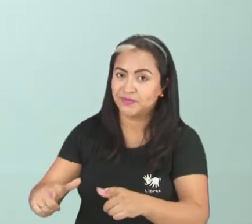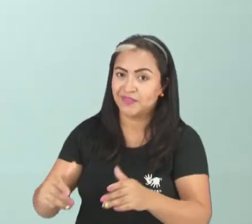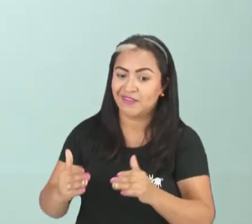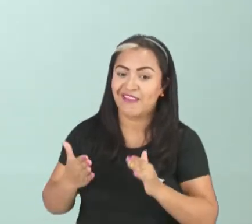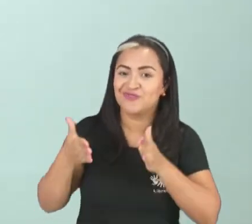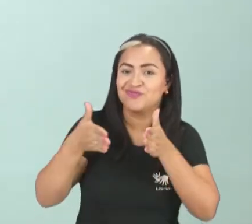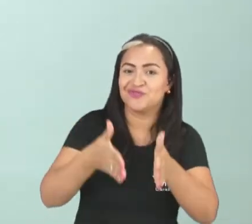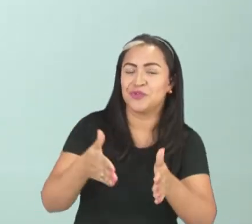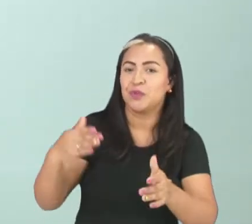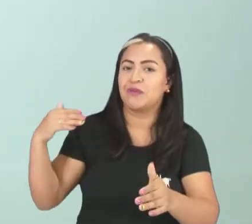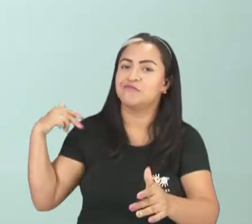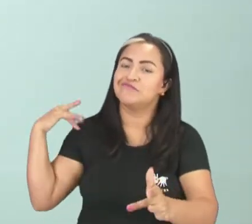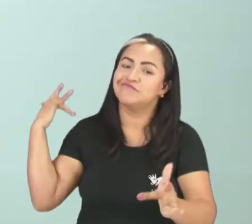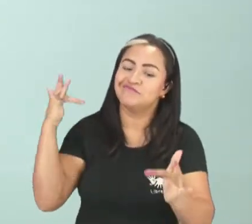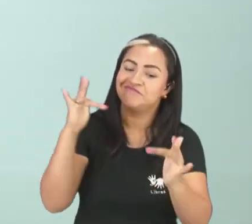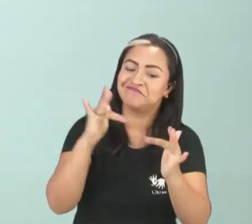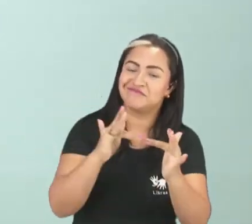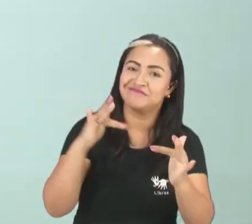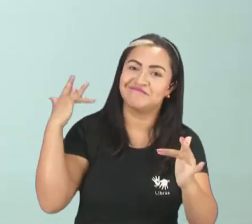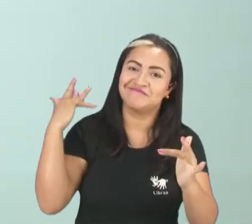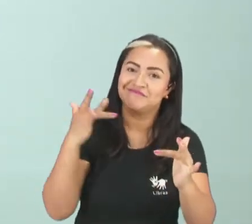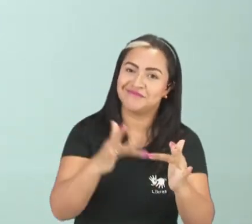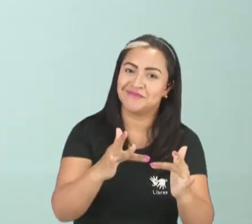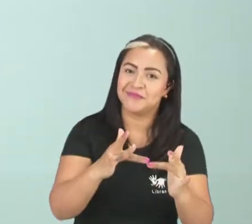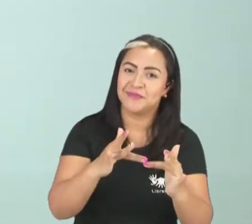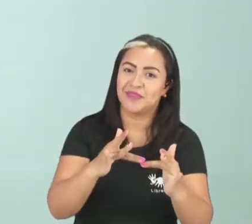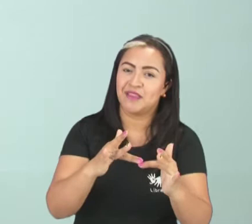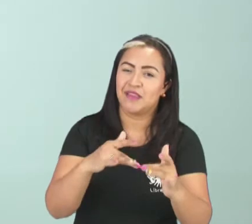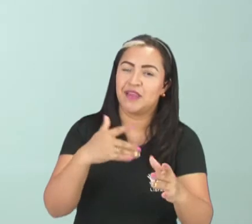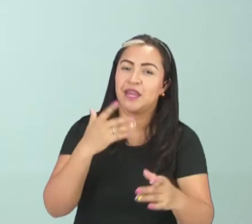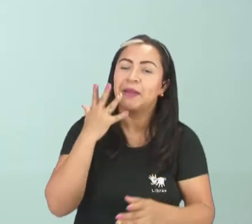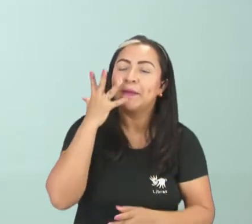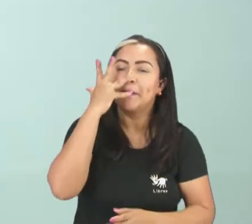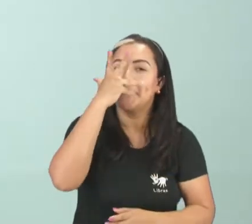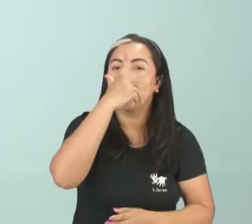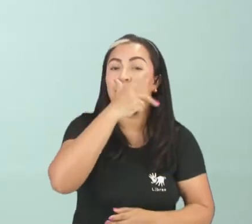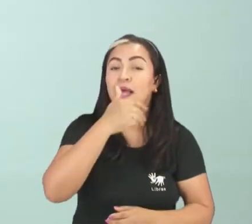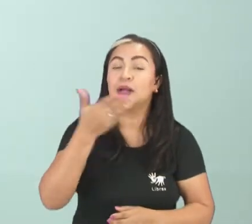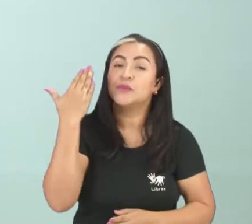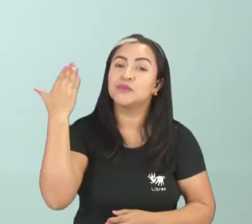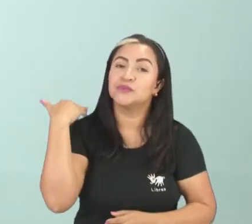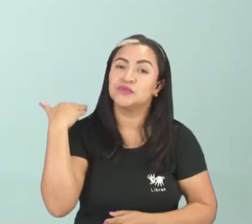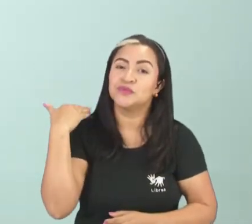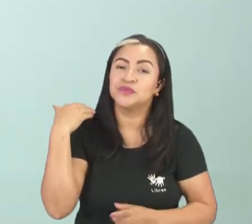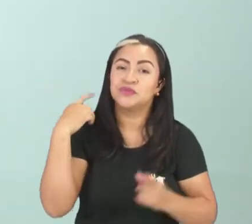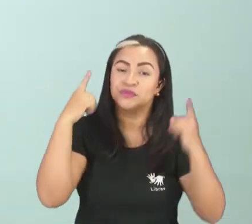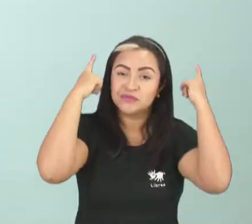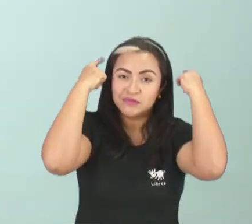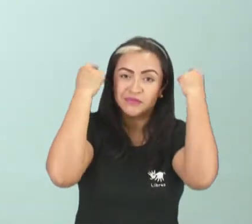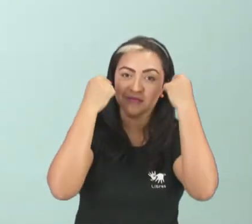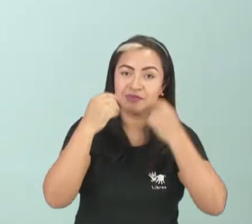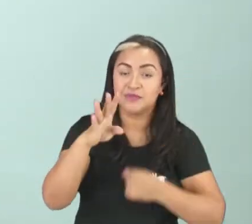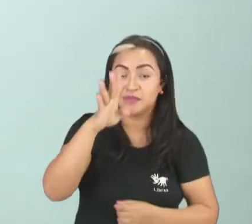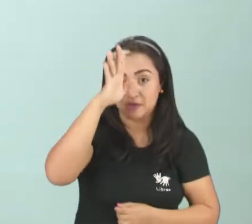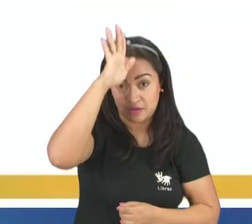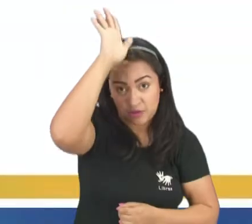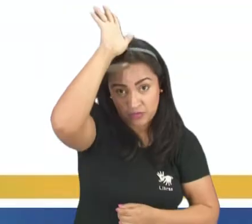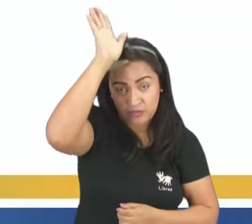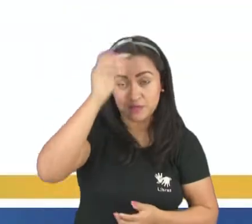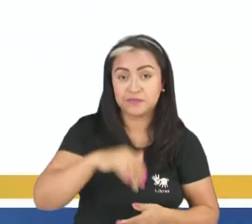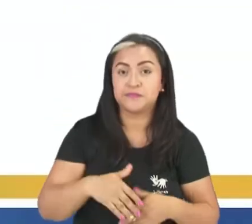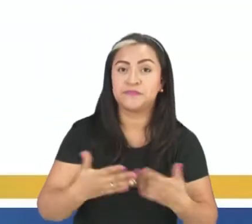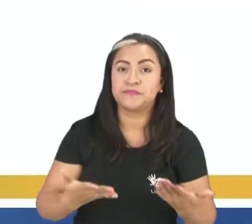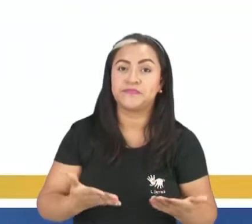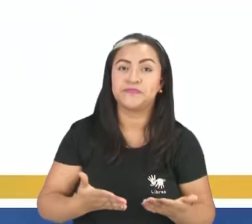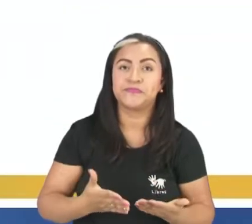quê? Retomar aquela beleza antiga lá da Grécia e da Roma, tá certo? Então, nós